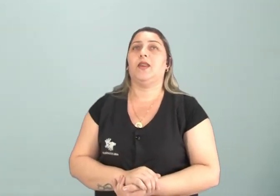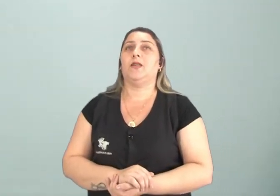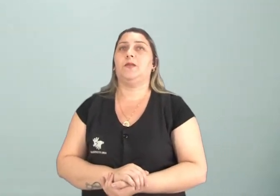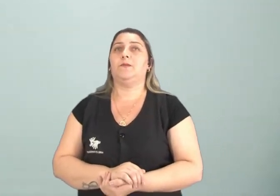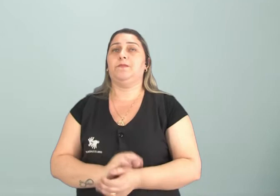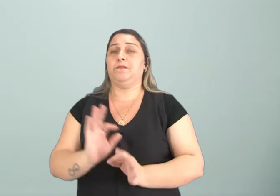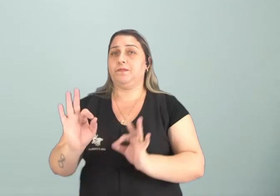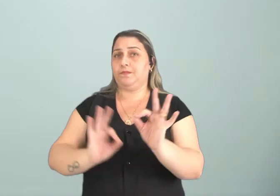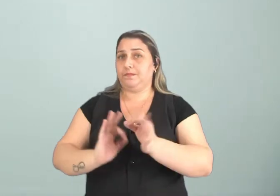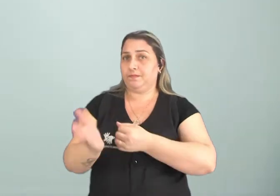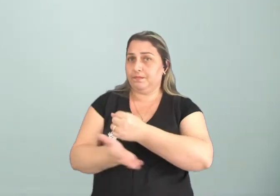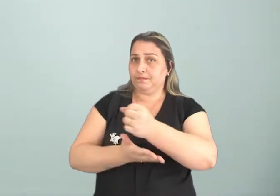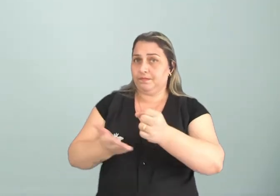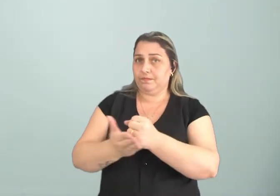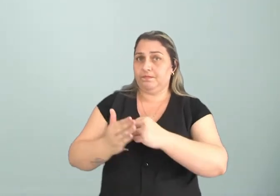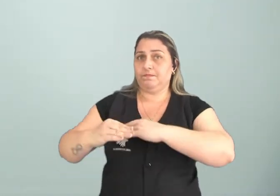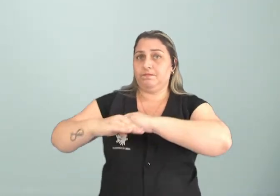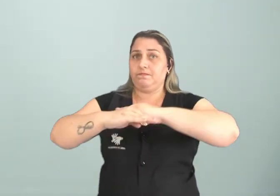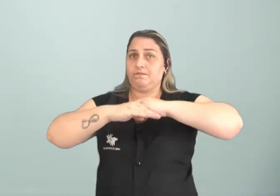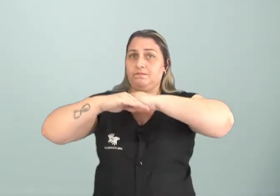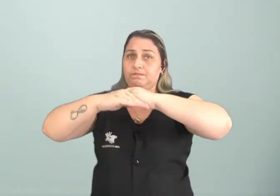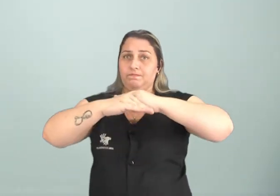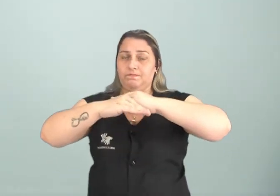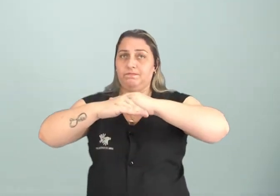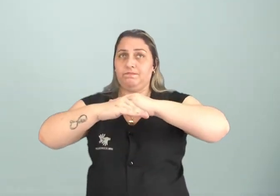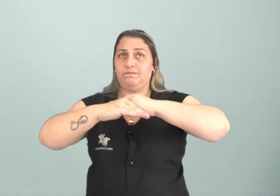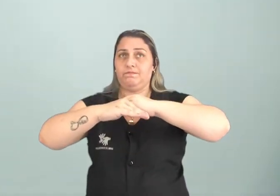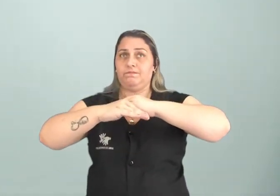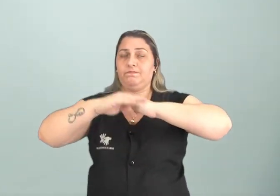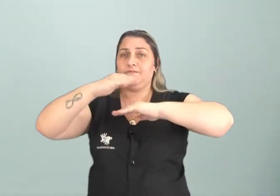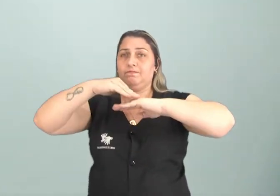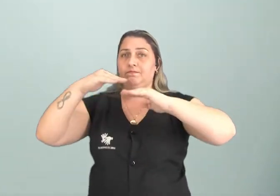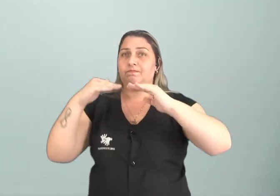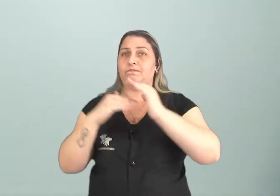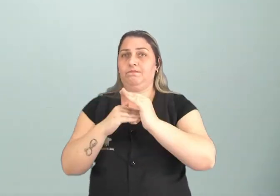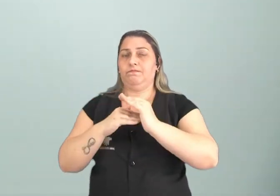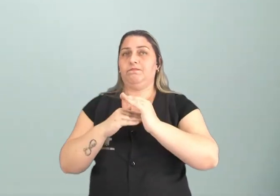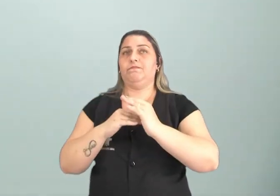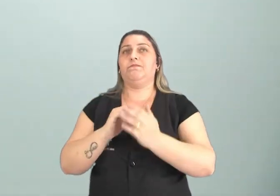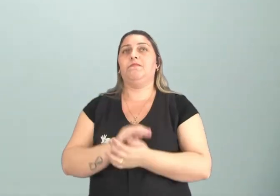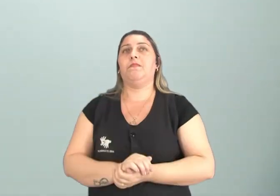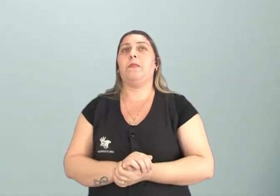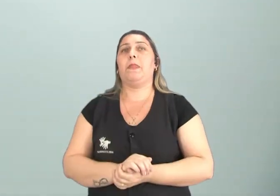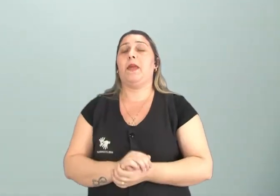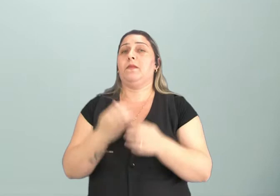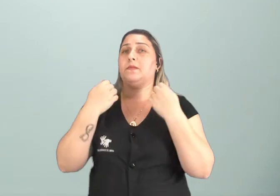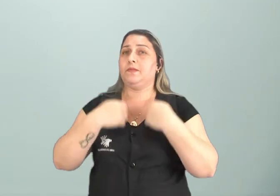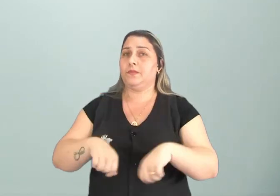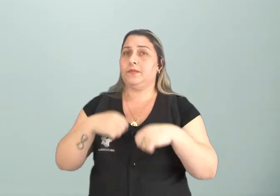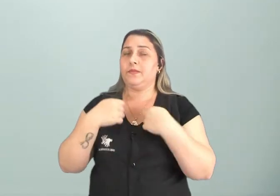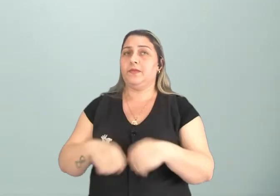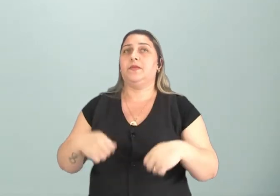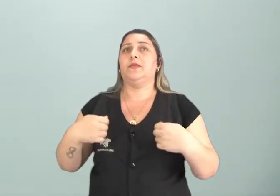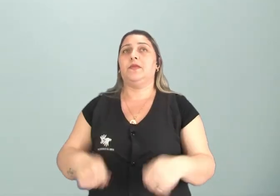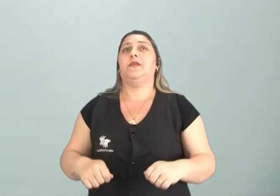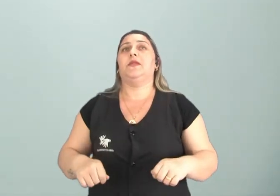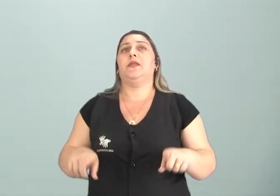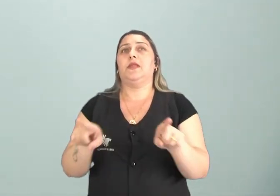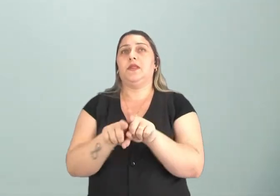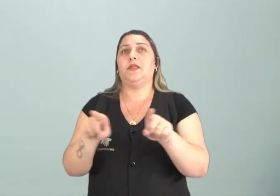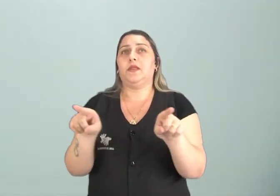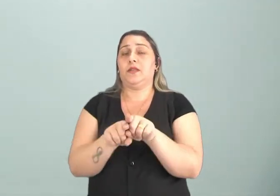se baseia no princípio da igualdade soberana de todos os seus membros. Todos deverão resolver suas